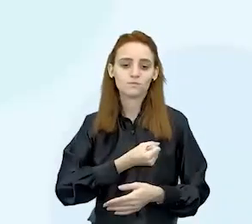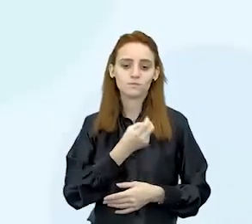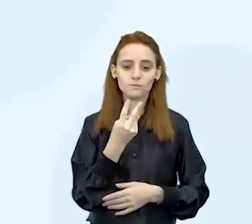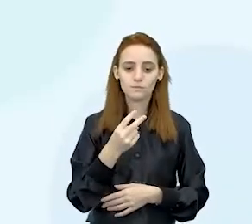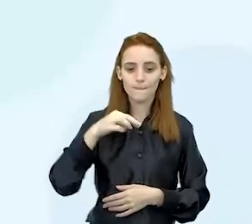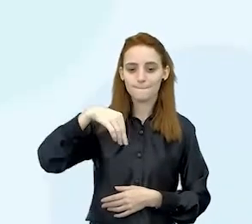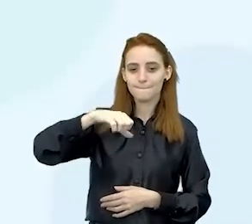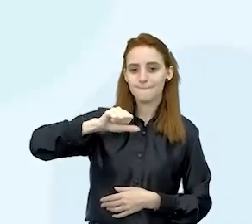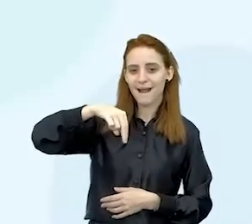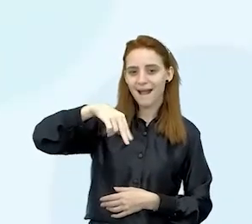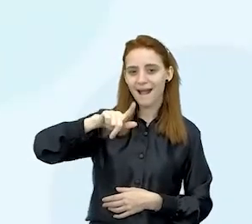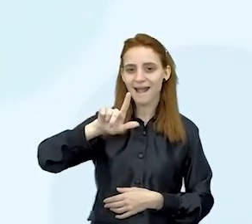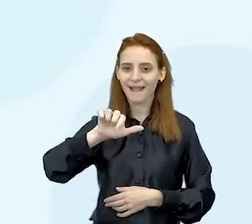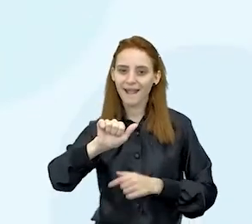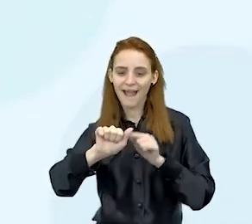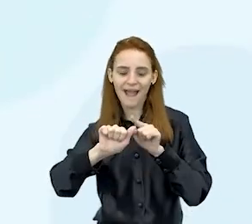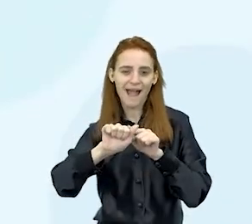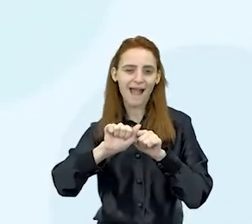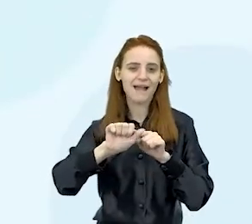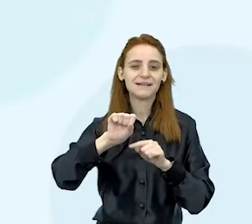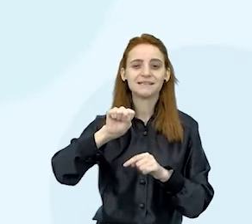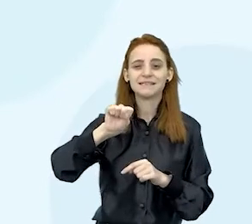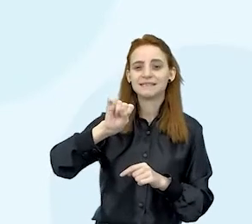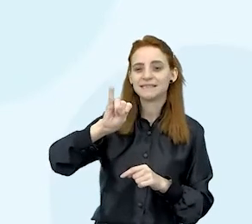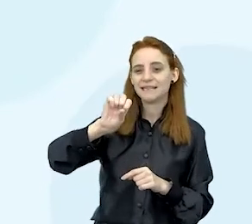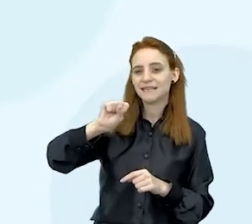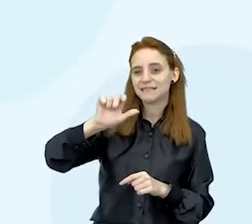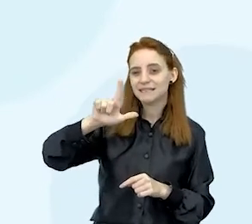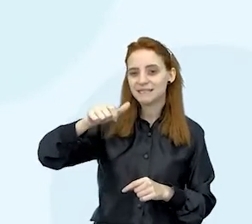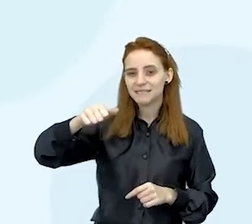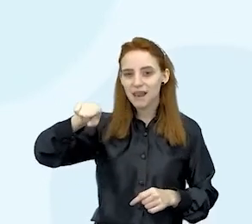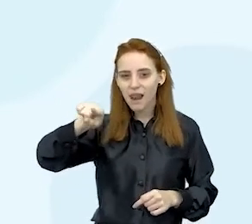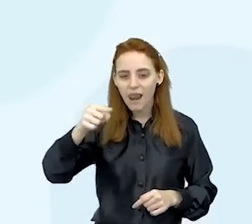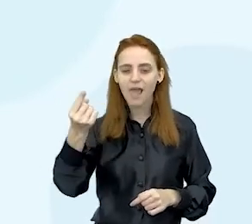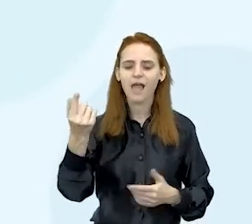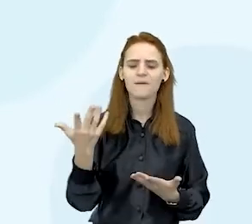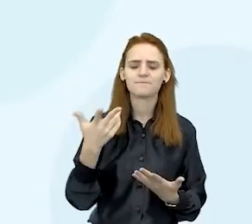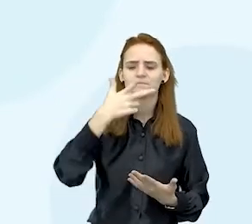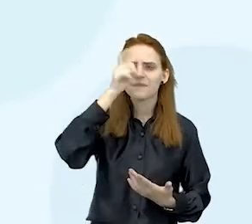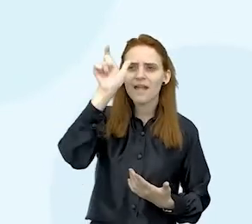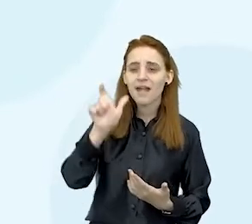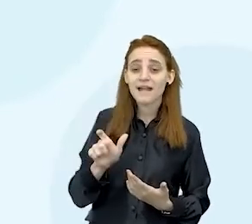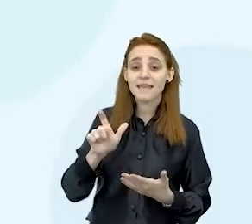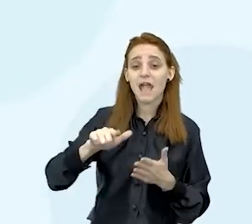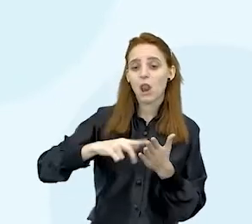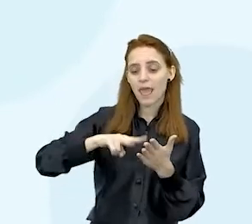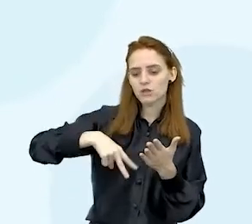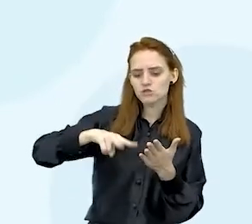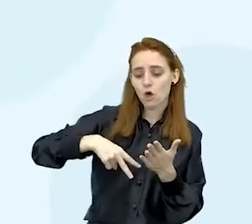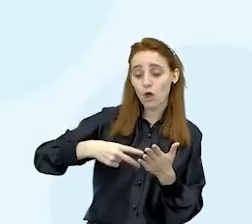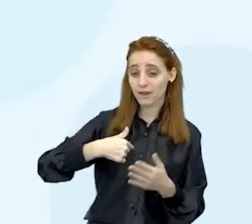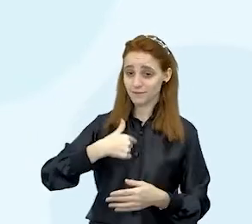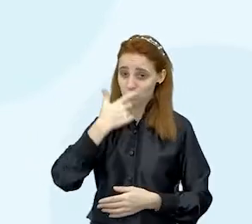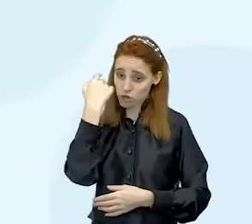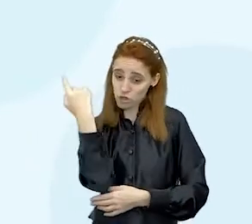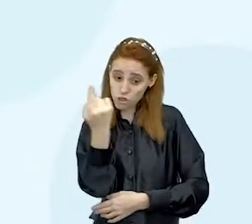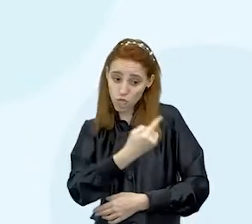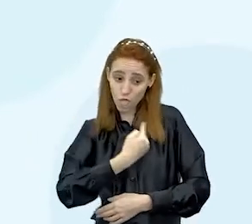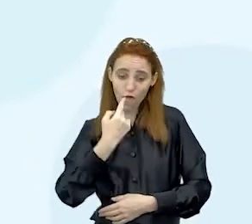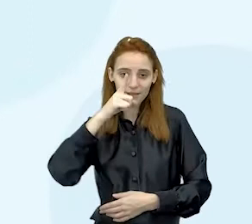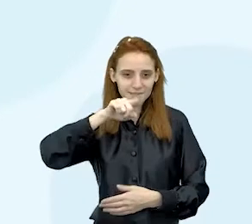e outras manifestações. Aula 3... Quem são os leitores? Aula 4. Nós somos leitores. Na aula